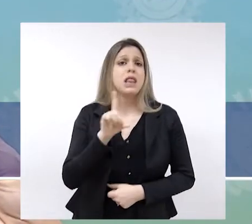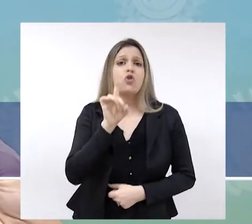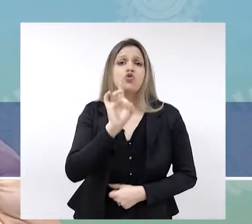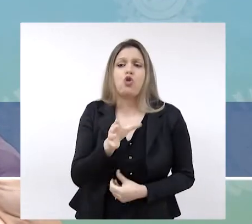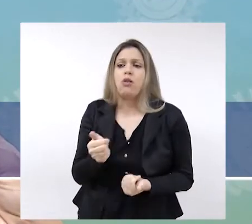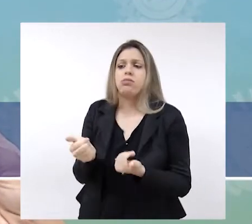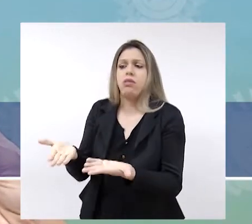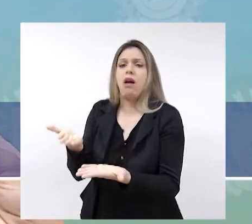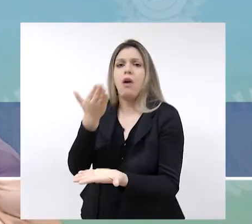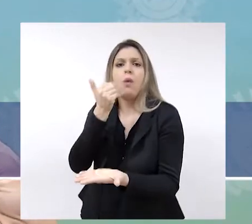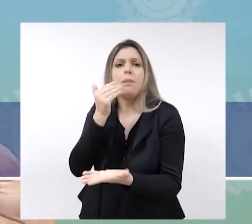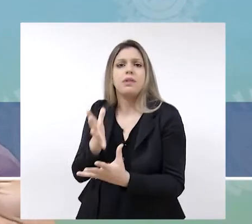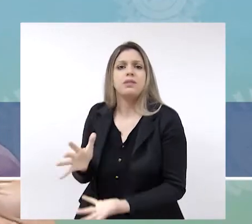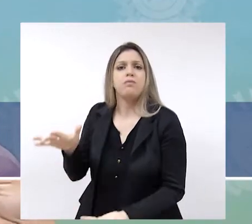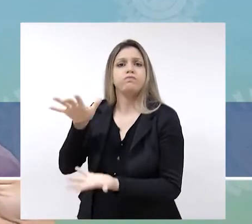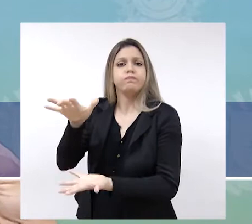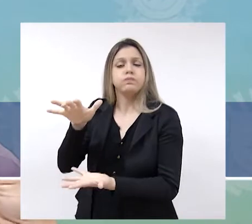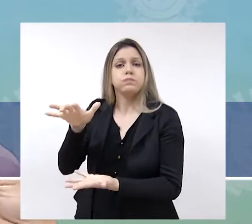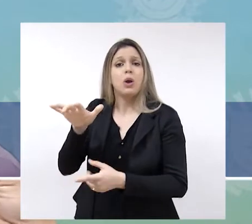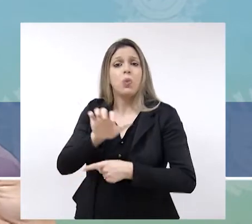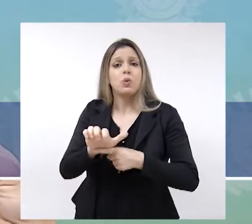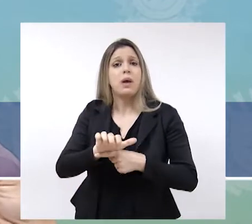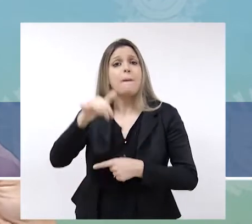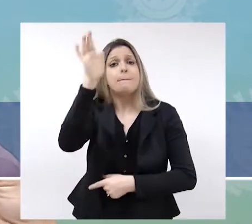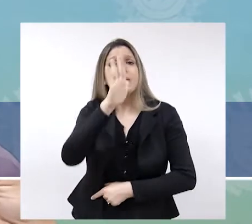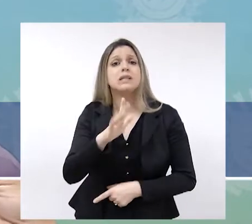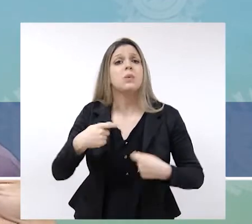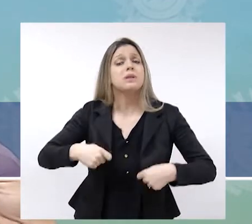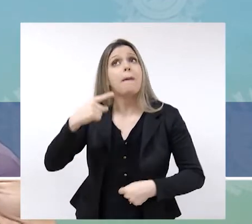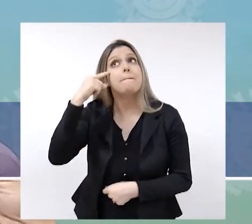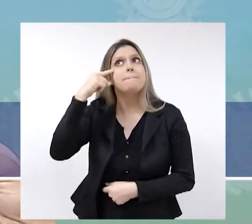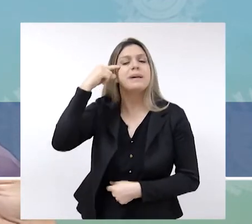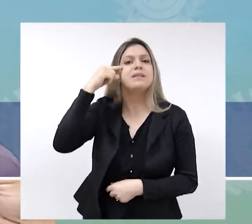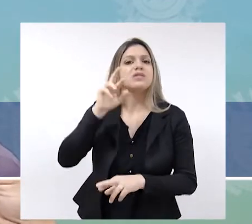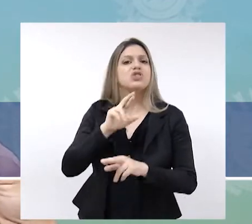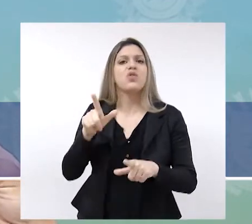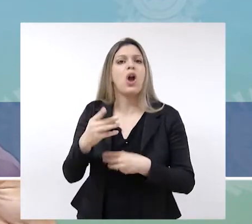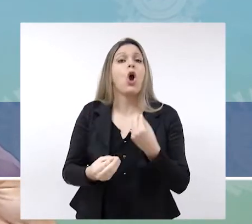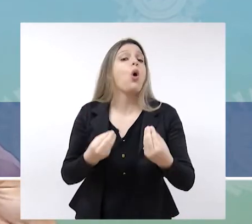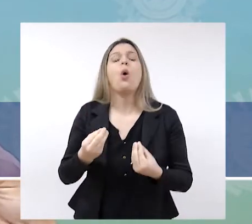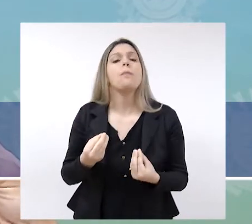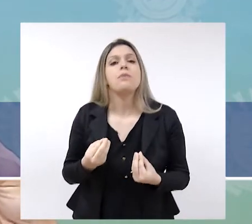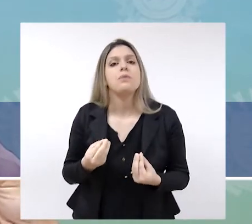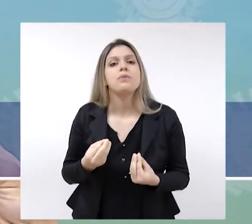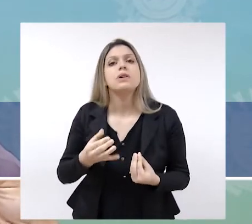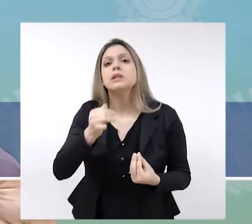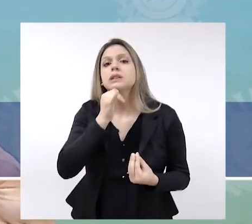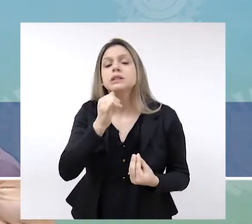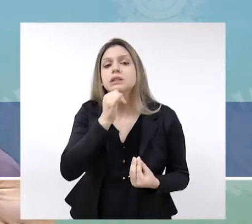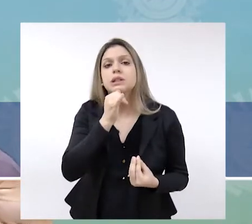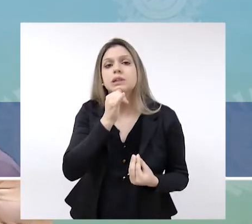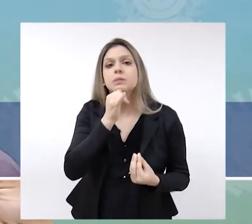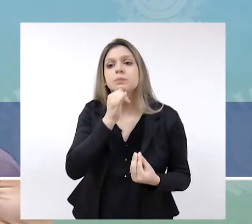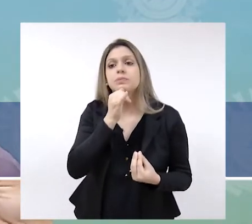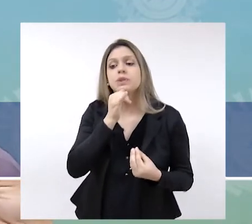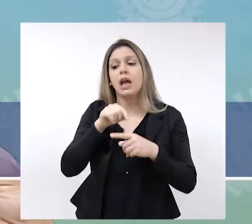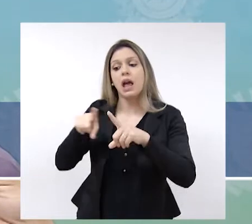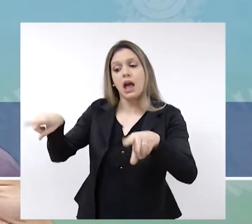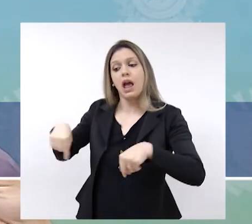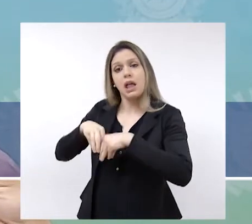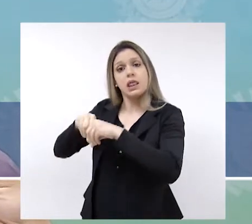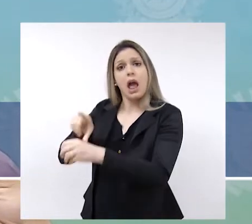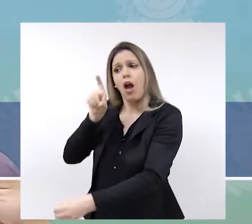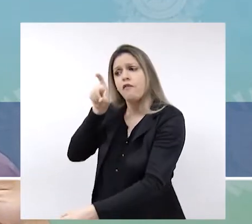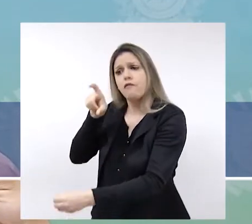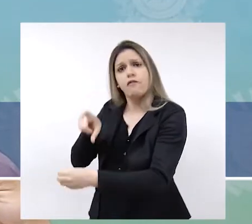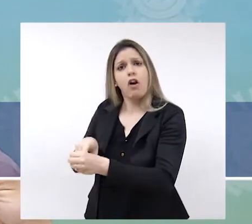só cesta, o governo precisa, o Estado brasileiro precisa pensar diferente. Como que pensar diferente? Devolver